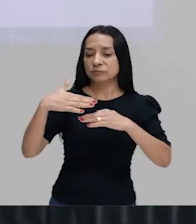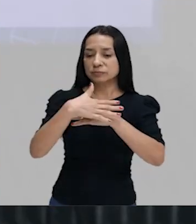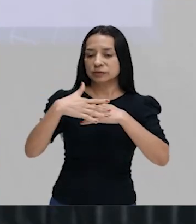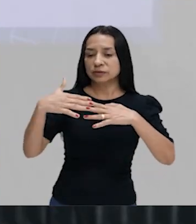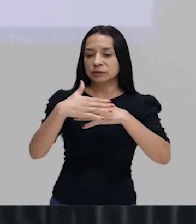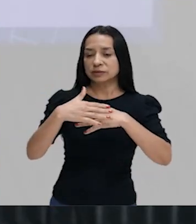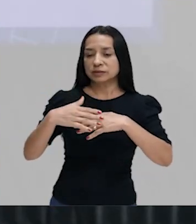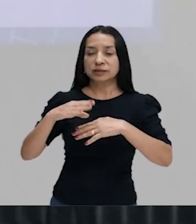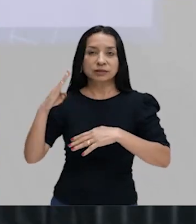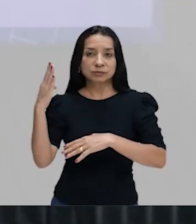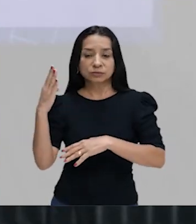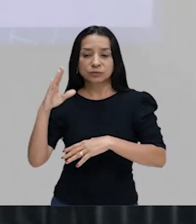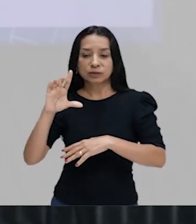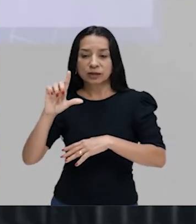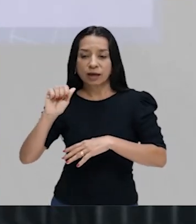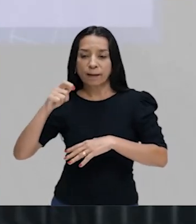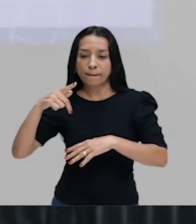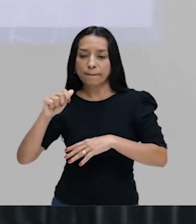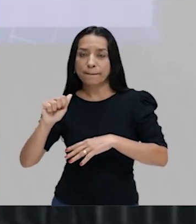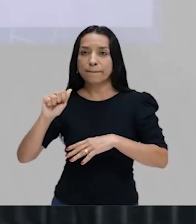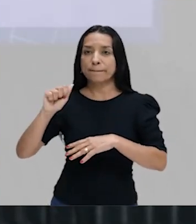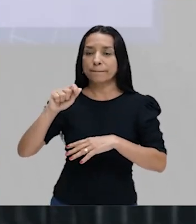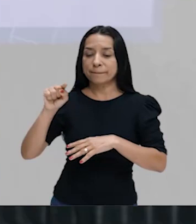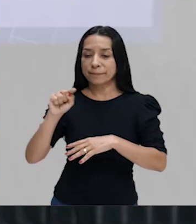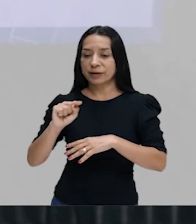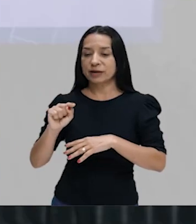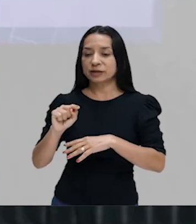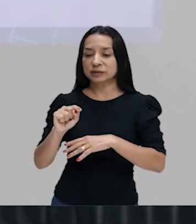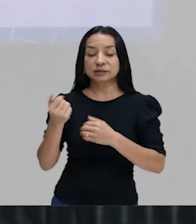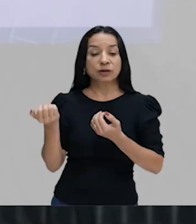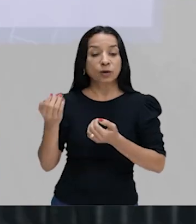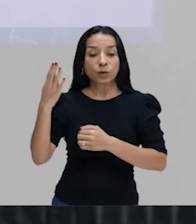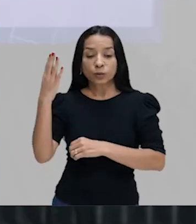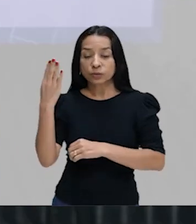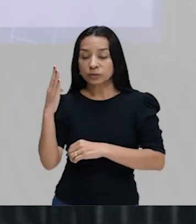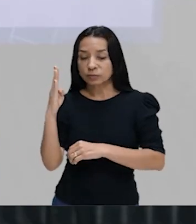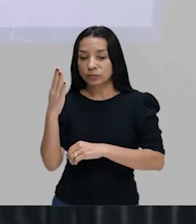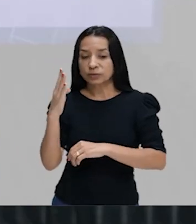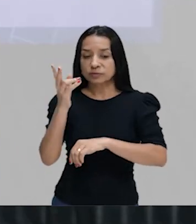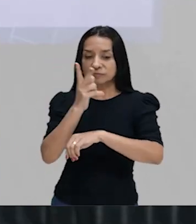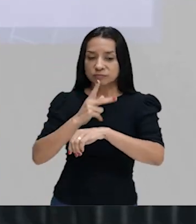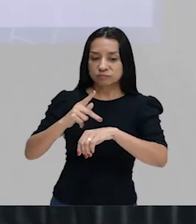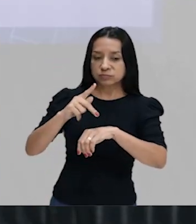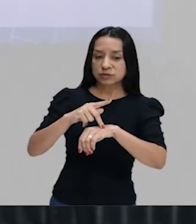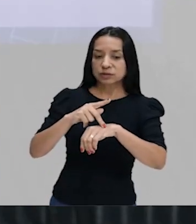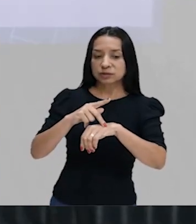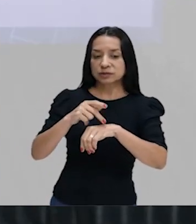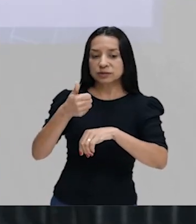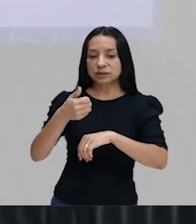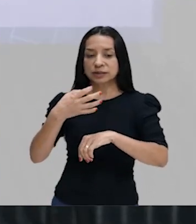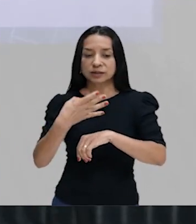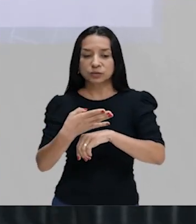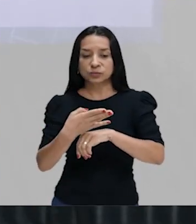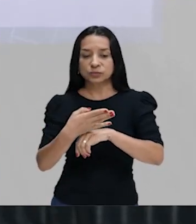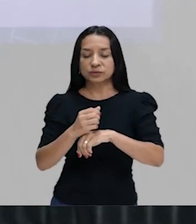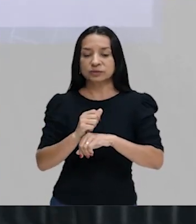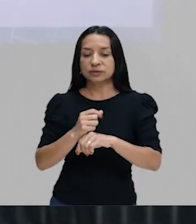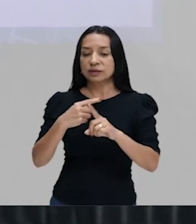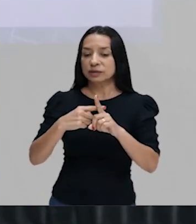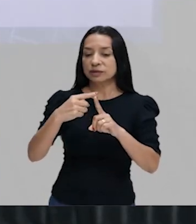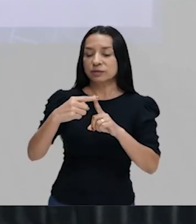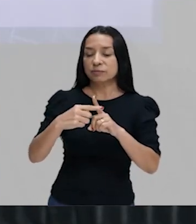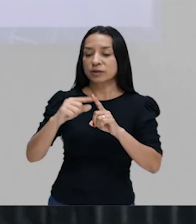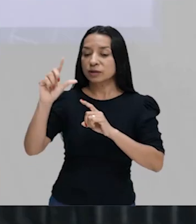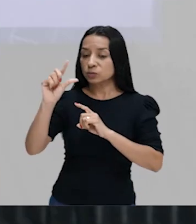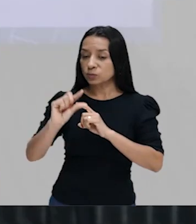La Paz, na Bolívia, foi de 14 graus Celsius e a temperatura mínima foi de menos 2 graus